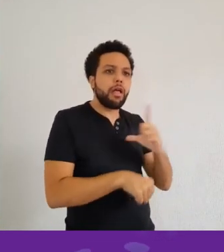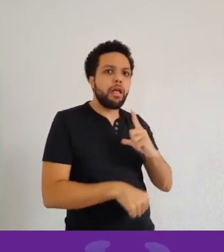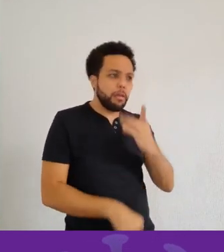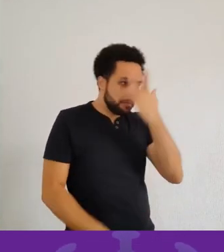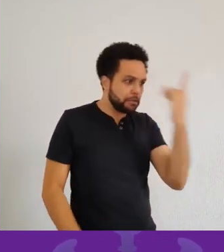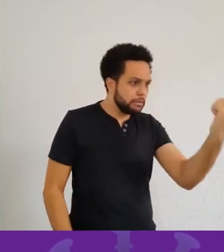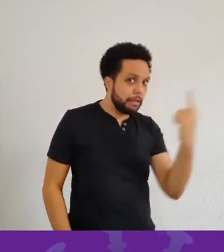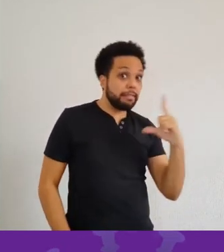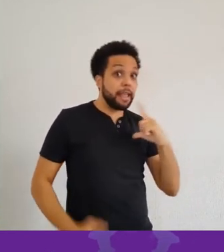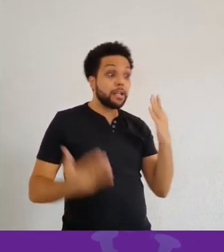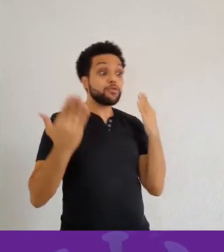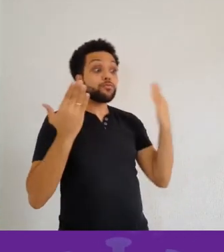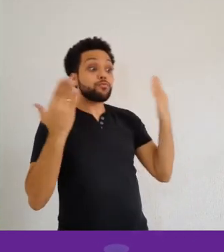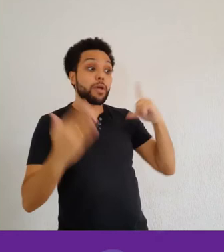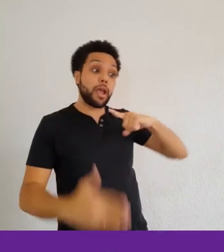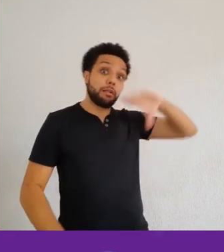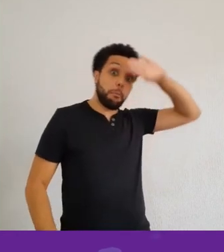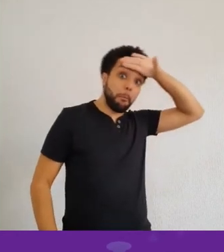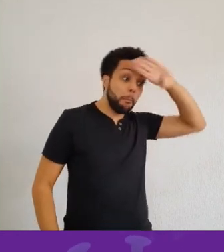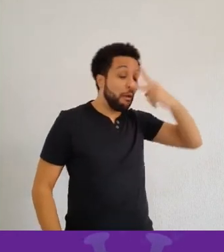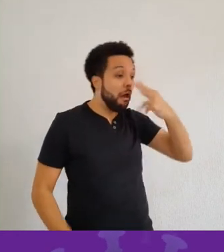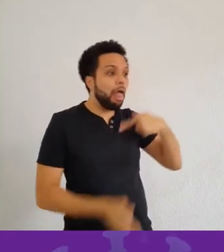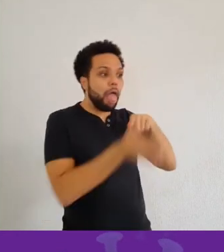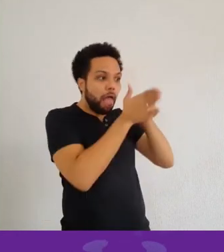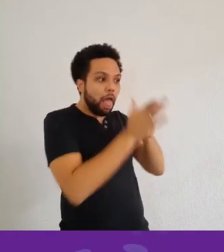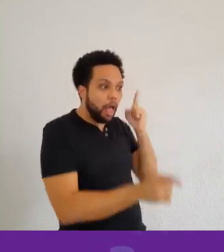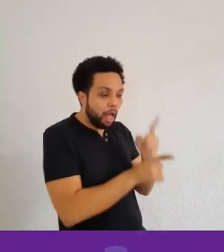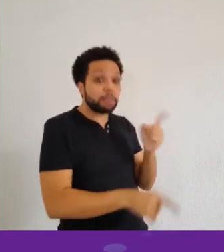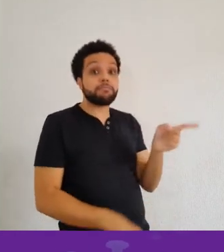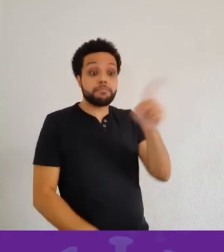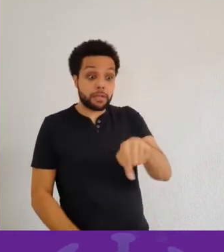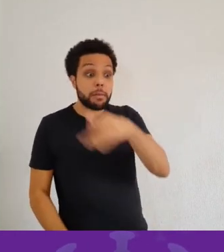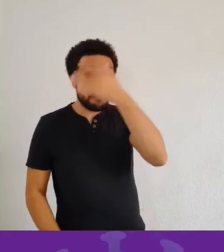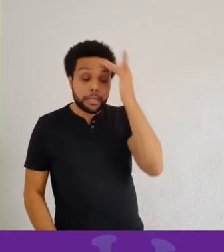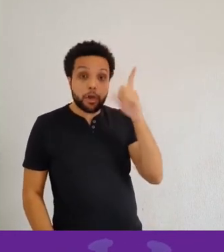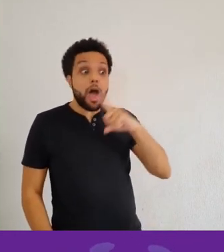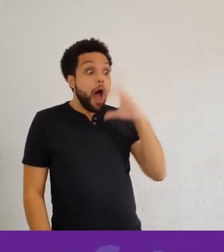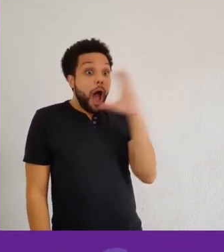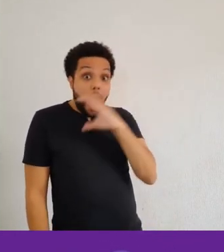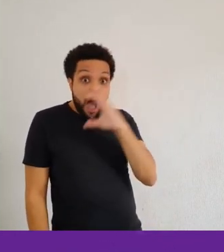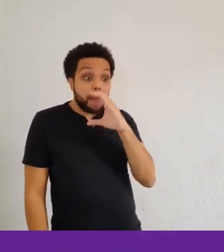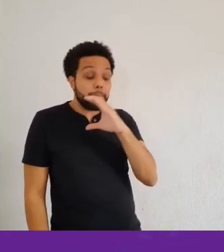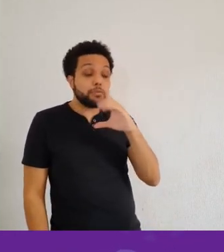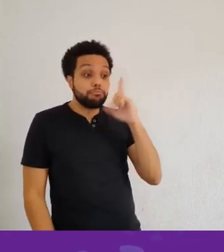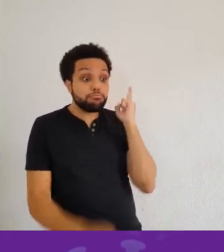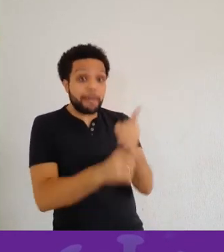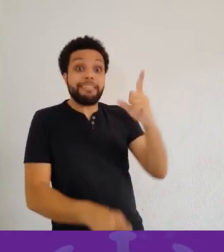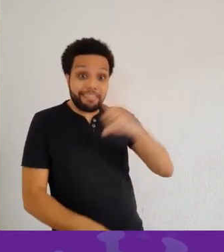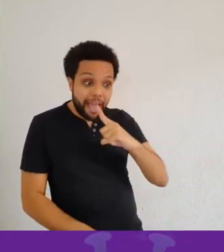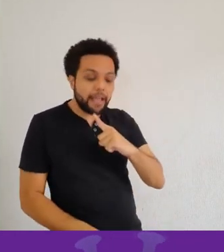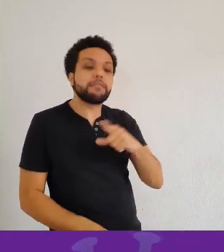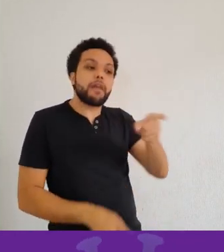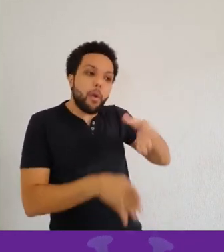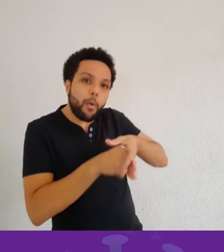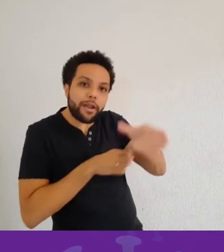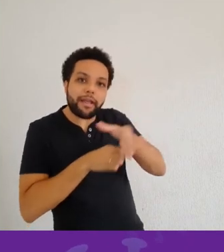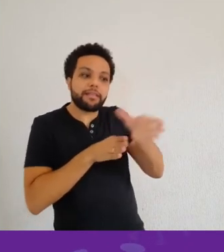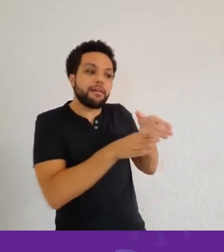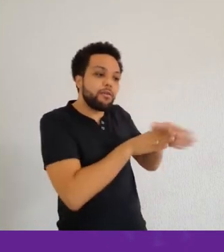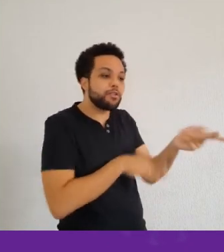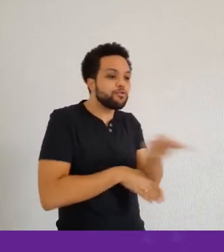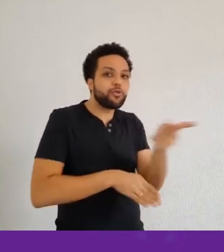casos suspeitos e os casos doentes com diagnóstico e com intervenção imediata de isolamento e quarentena